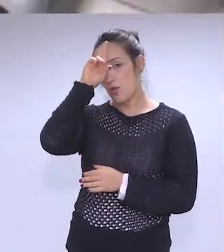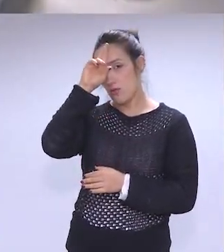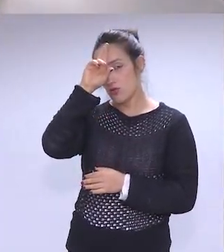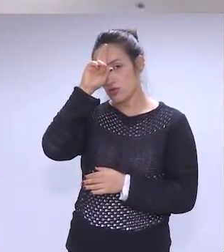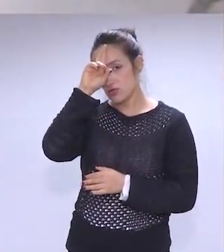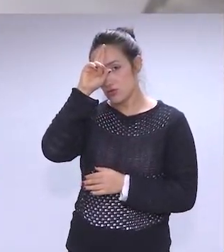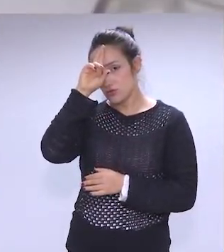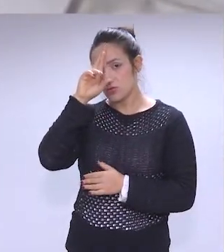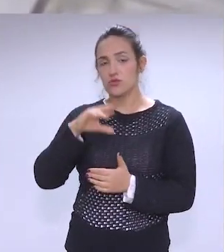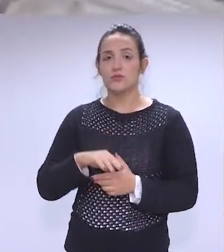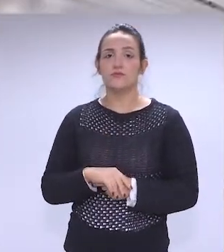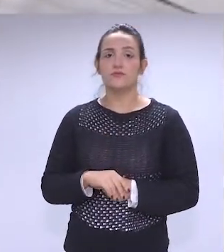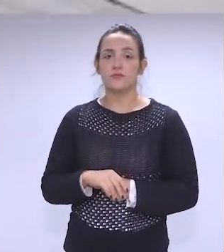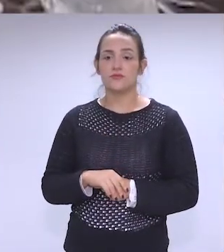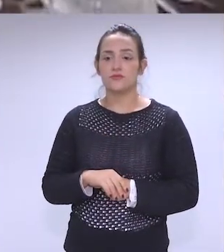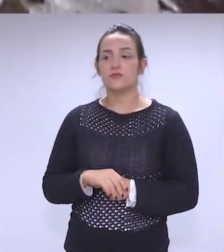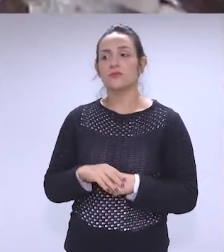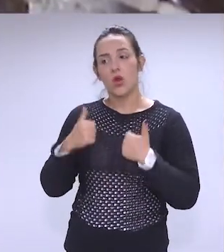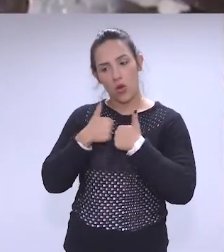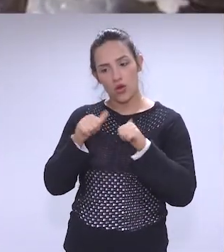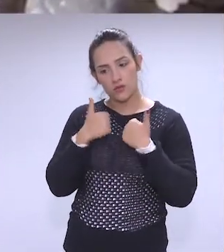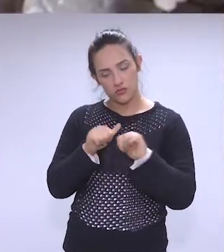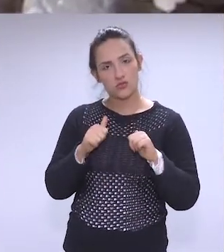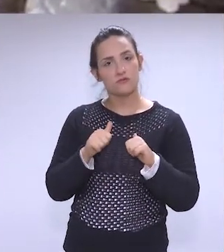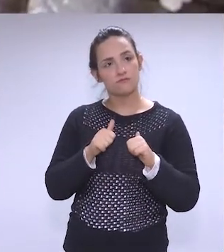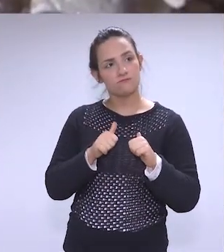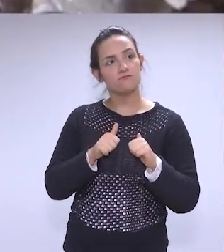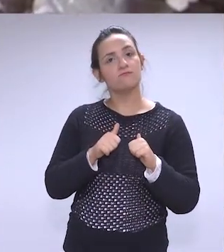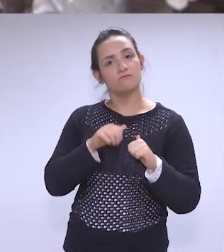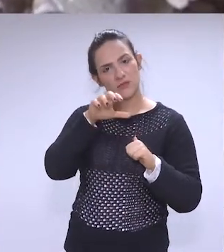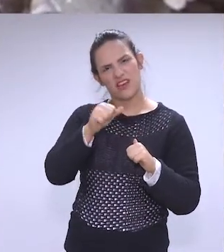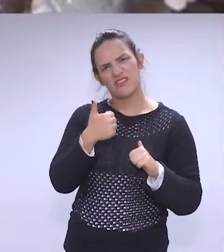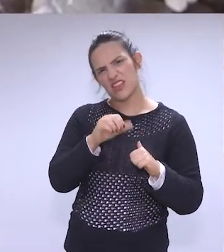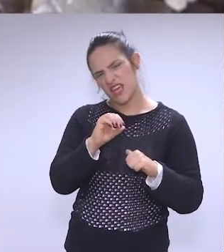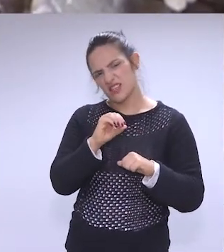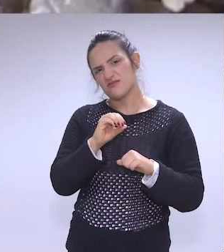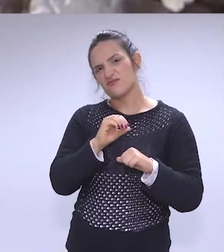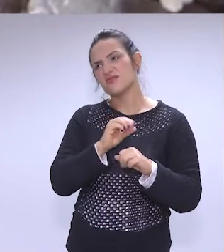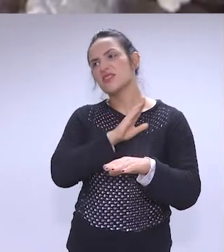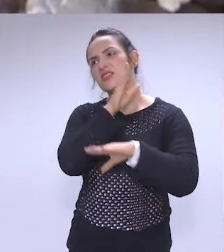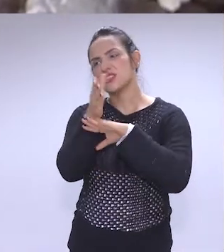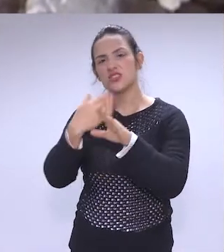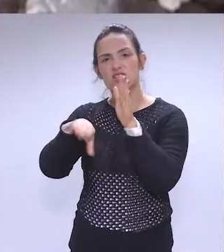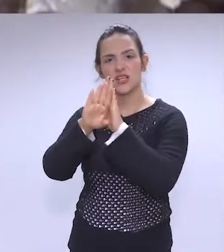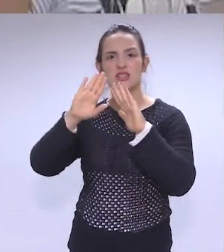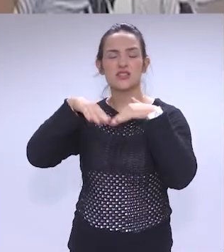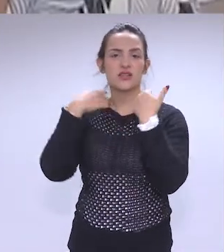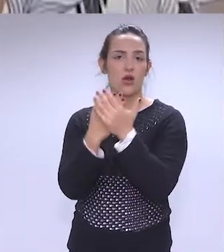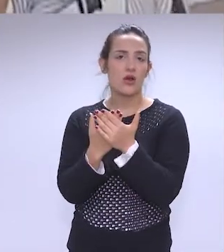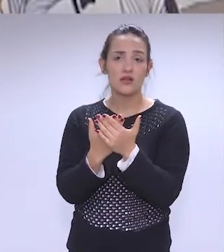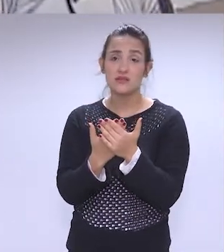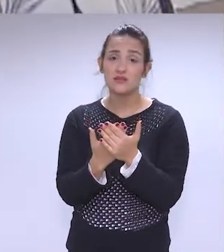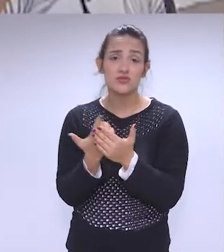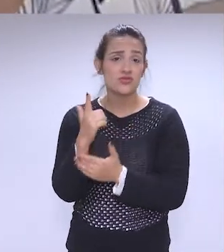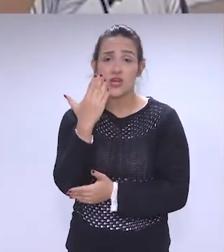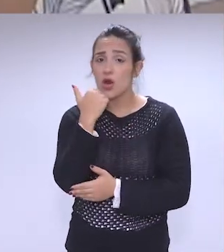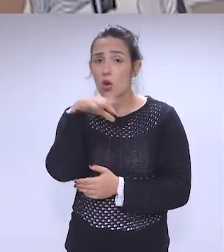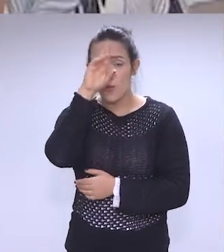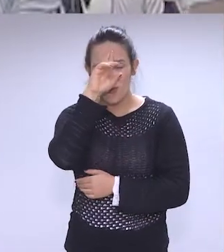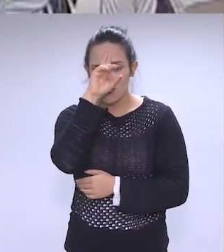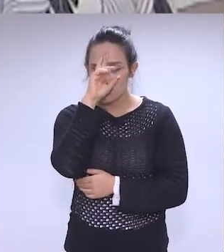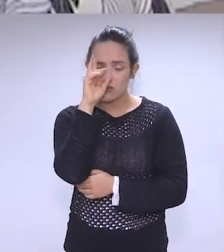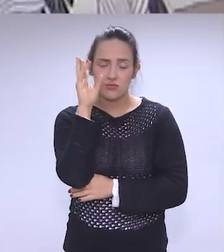só ia lanchar 3 horas da tarde. Então ela ficava de 11 horas até 3 horas sem nenhum alimento. E aí era